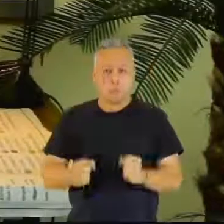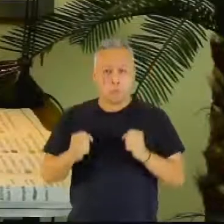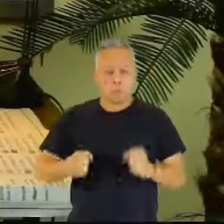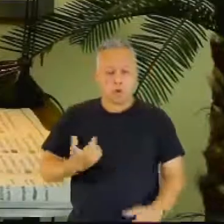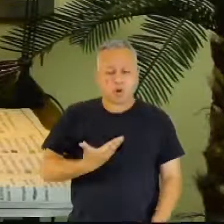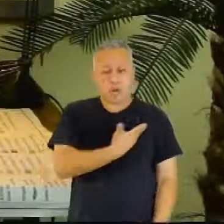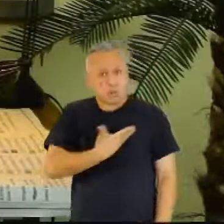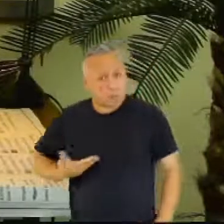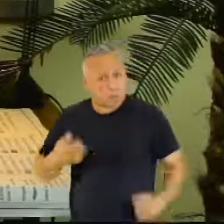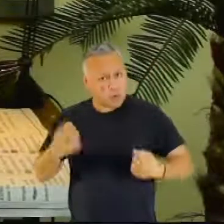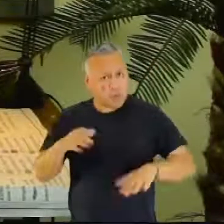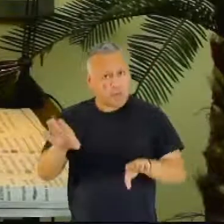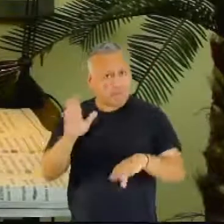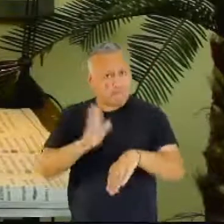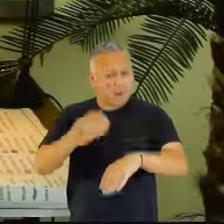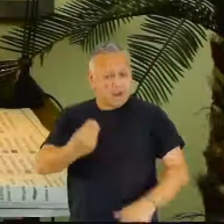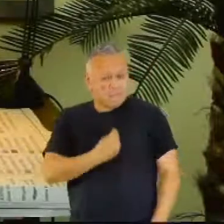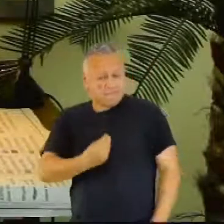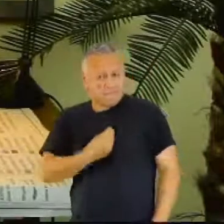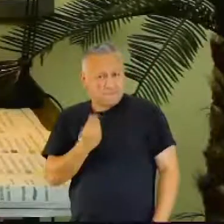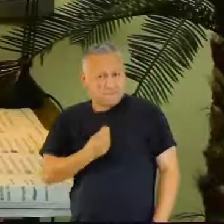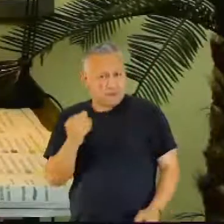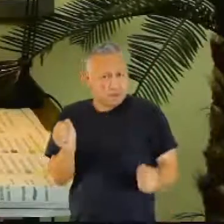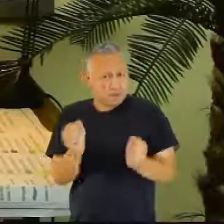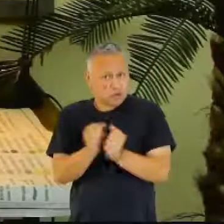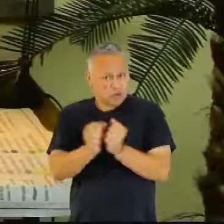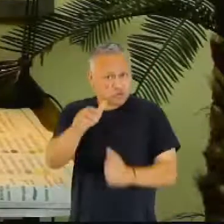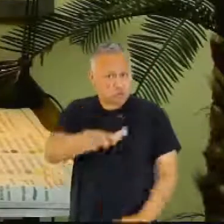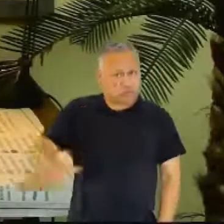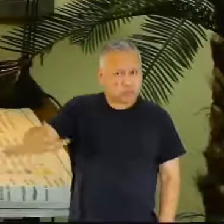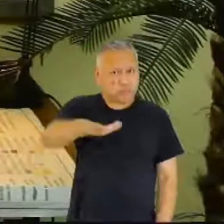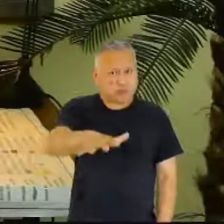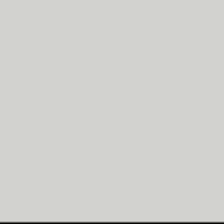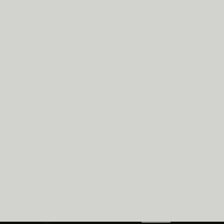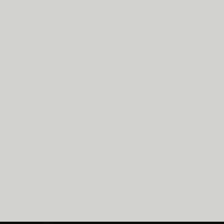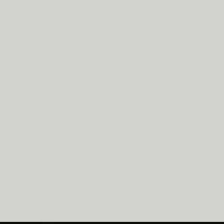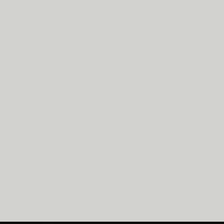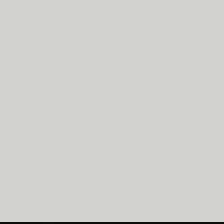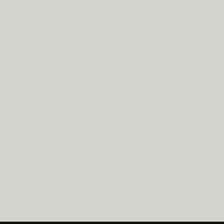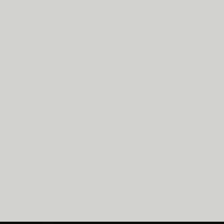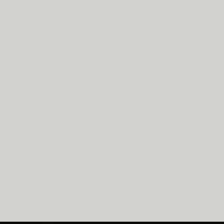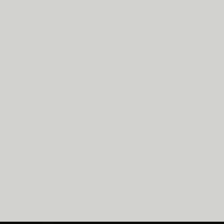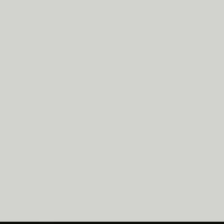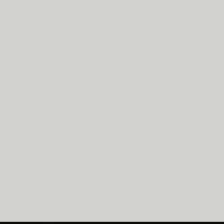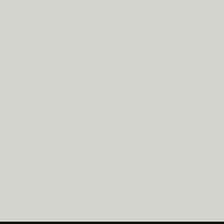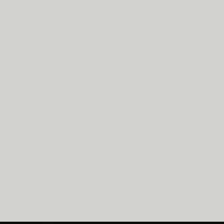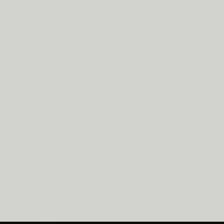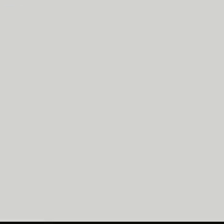poder público precisa estar mais ativo e participativo nesse meio.